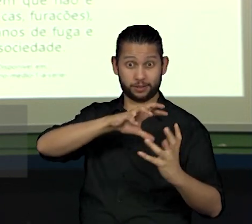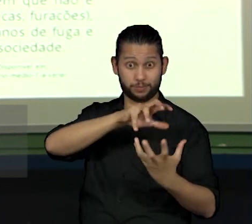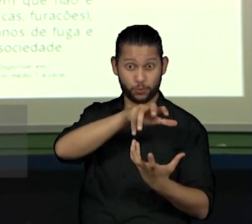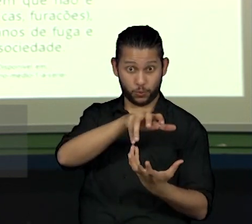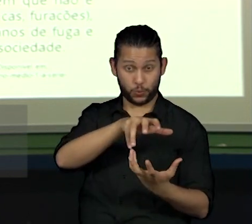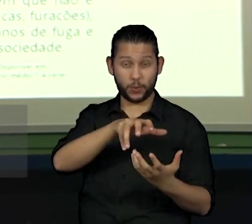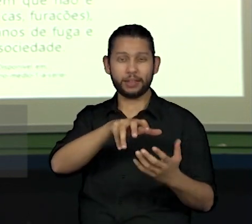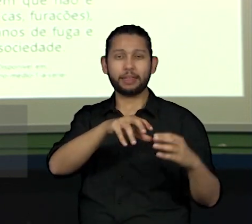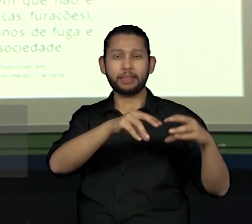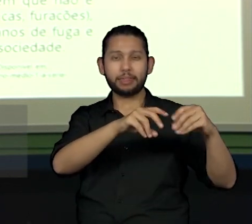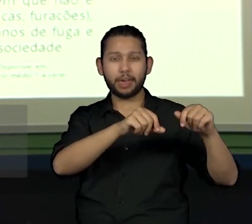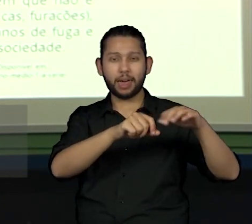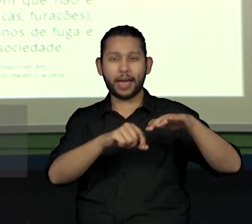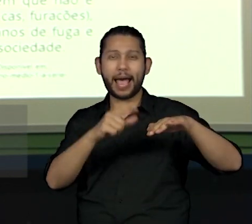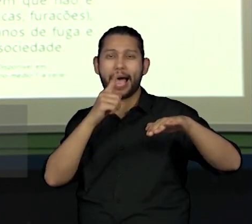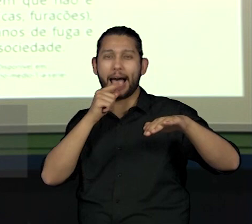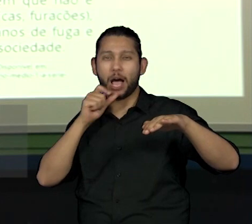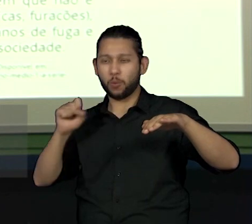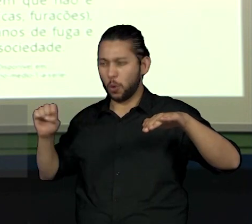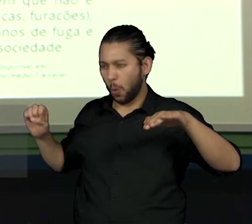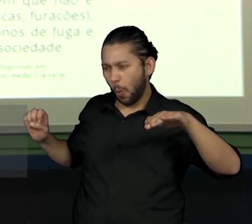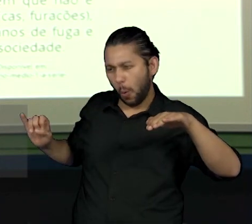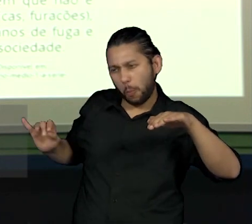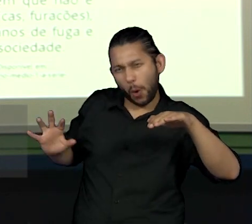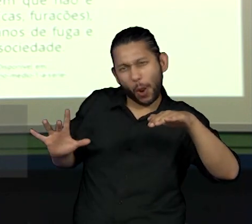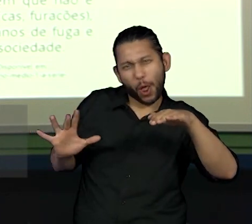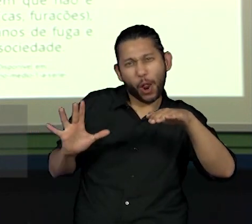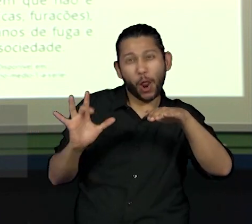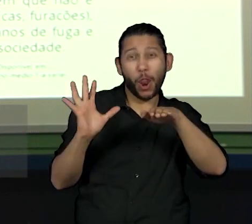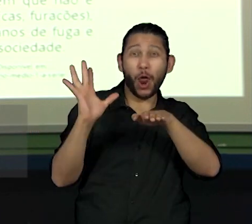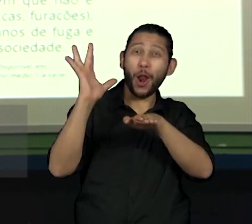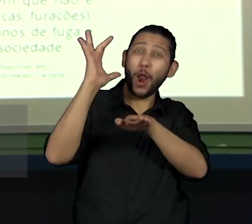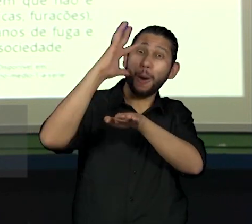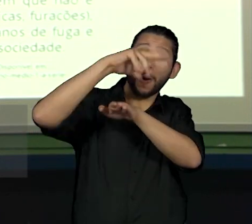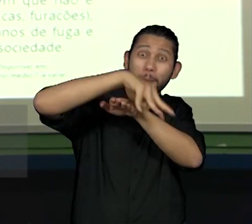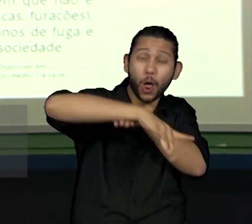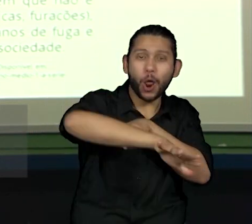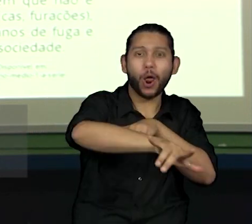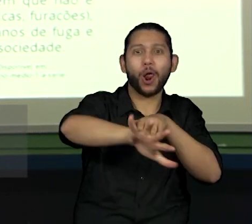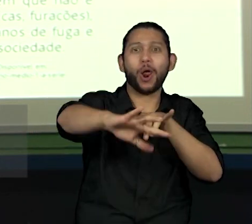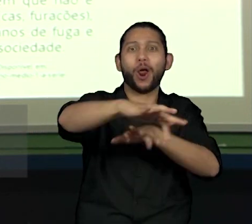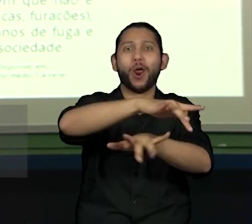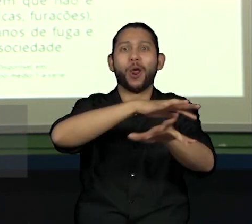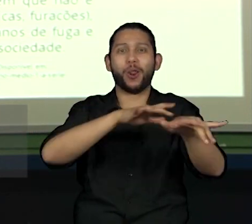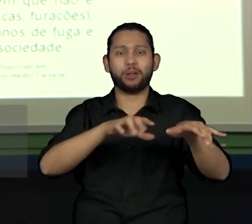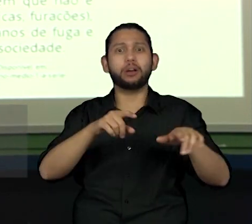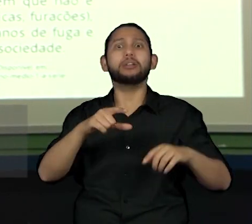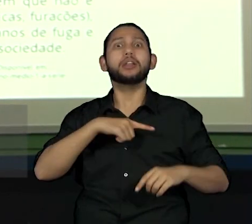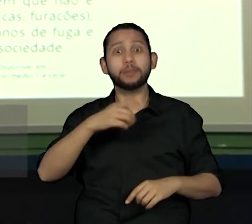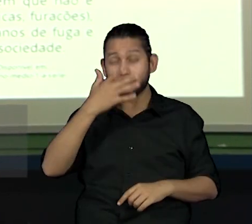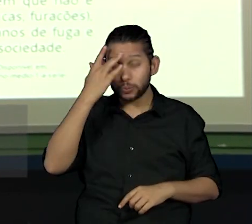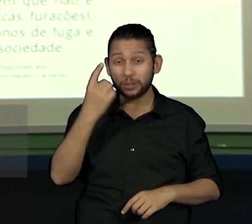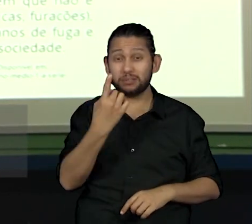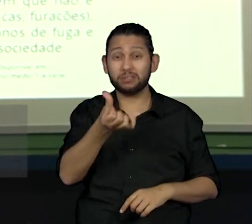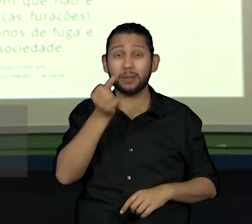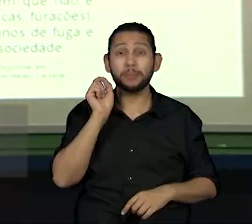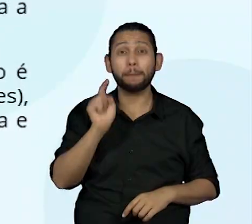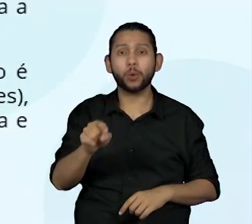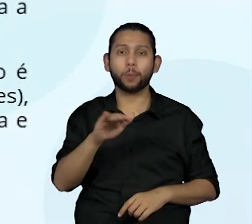consequências terríveis, como 16 mil mortos, a economia do Japão foi afetada, um acidente